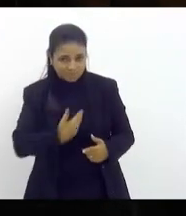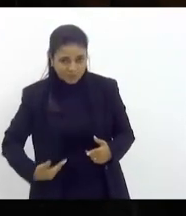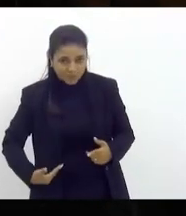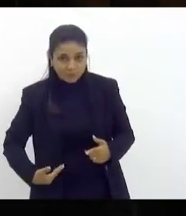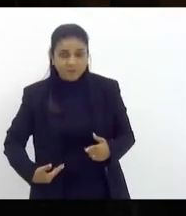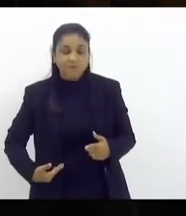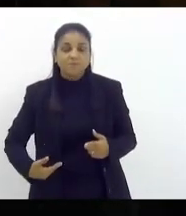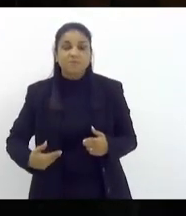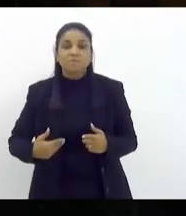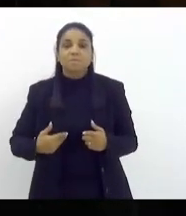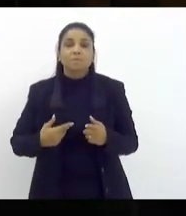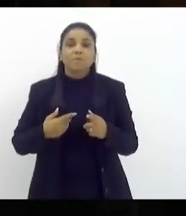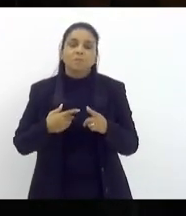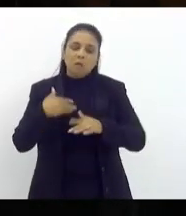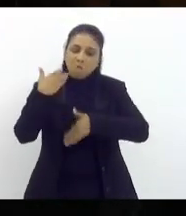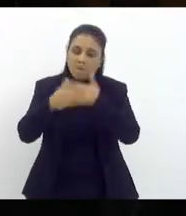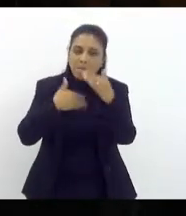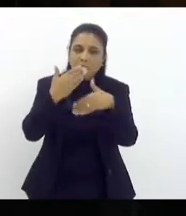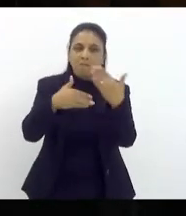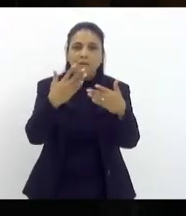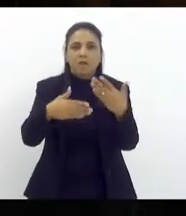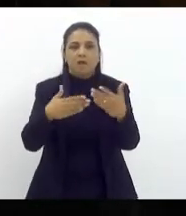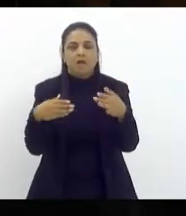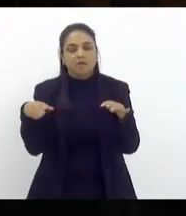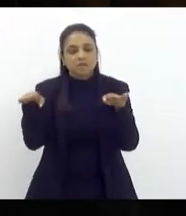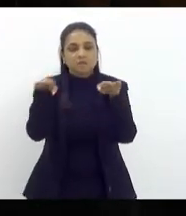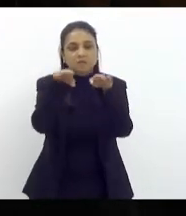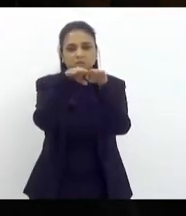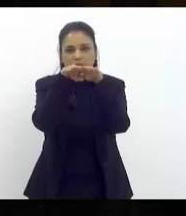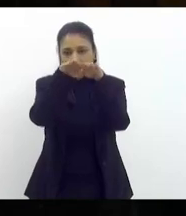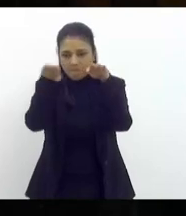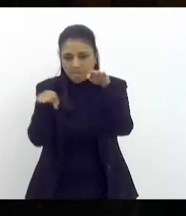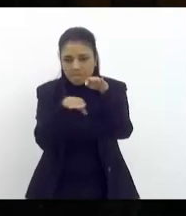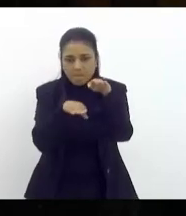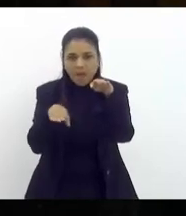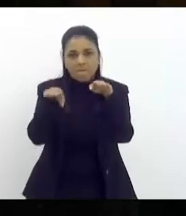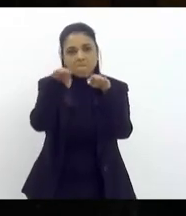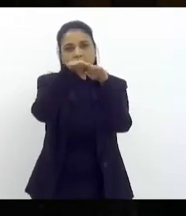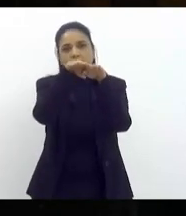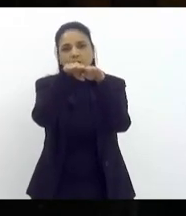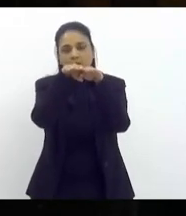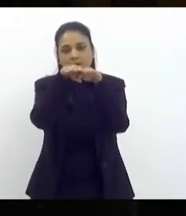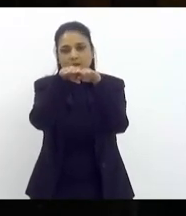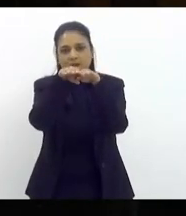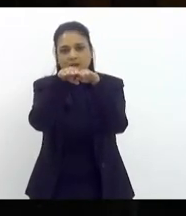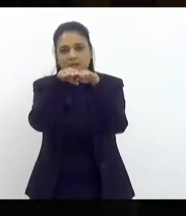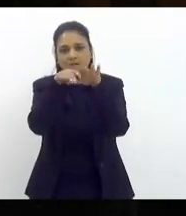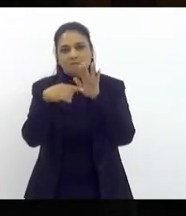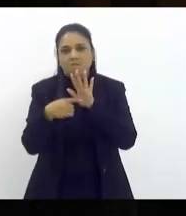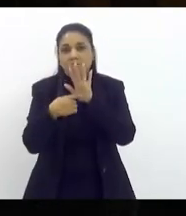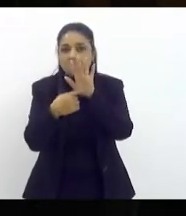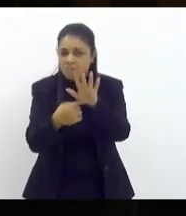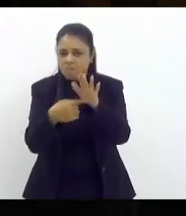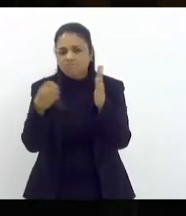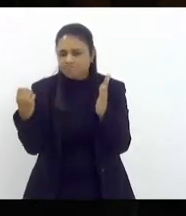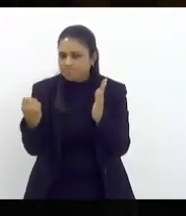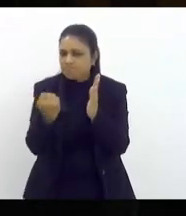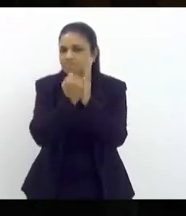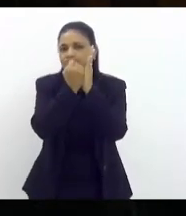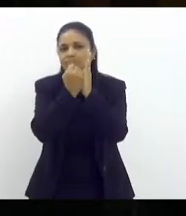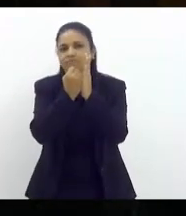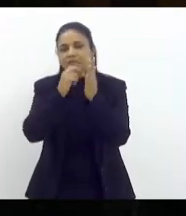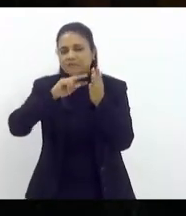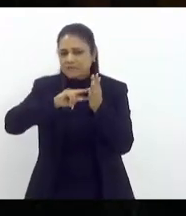que a gente possa de fato superar essas desigualdades que também se expressam de maneira muito simbólica e